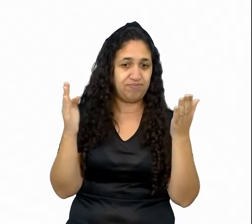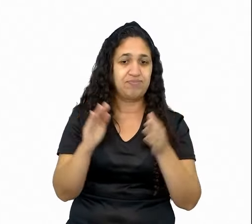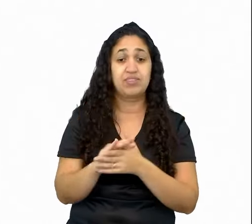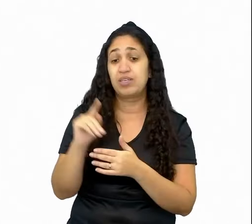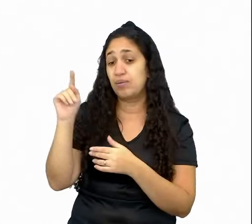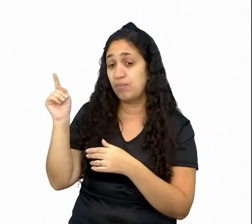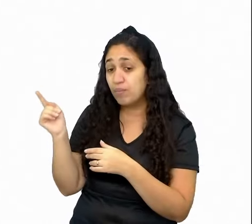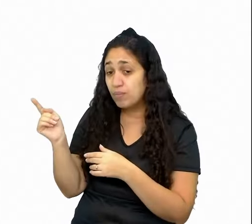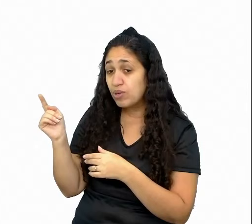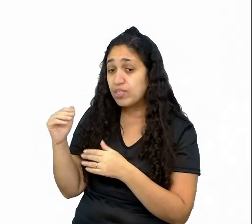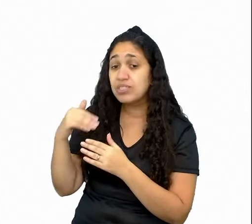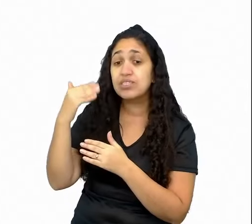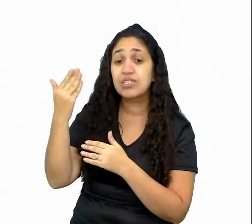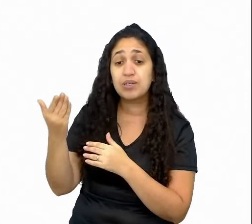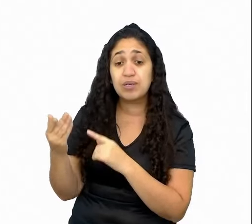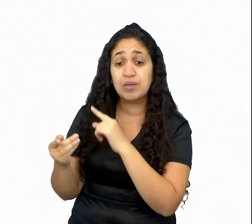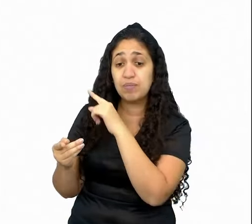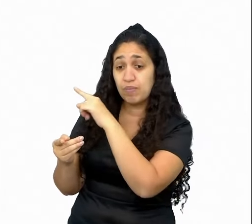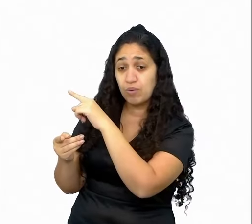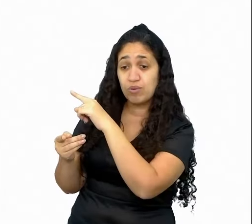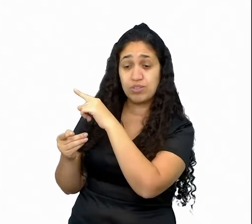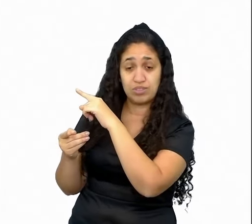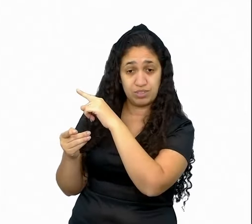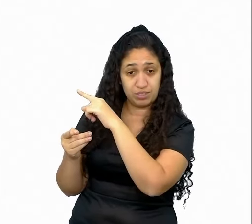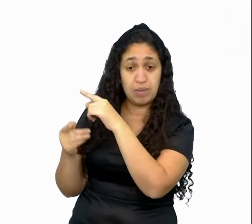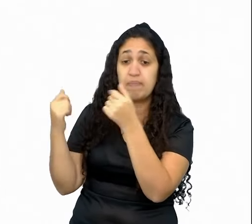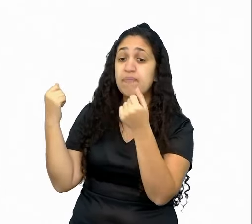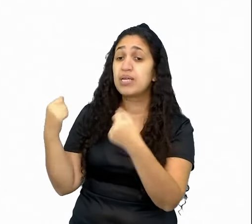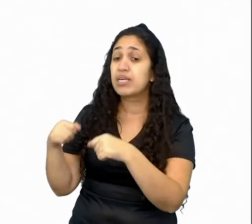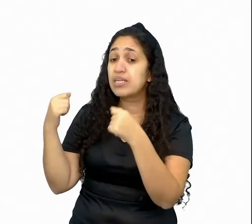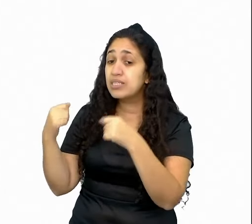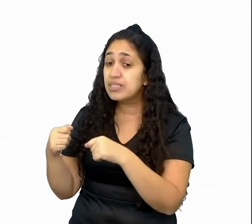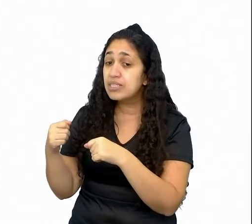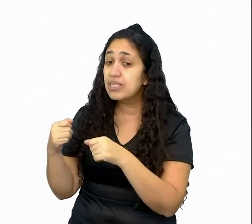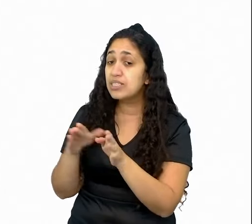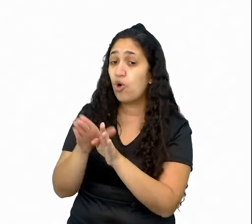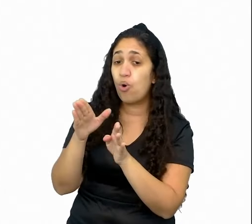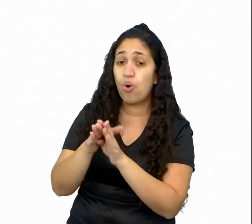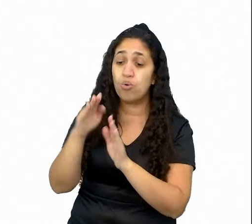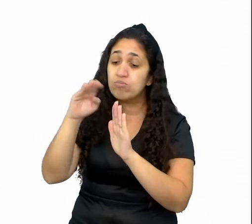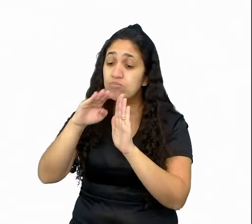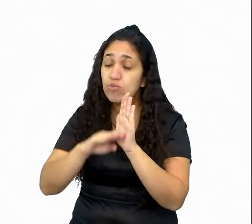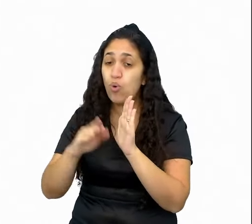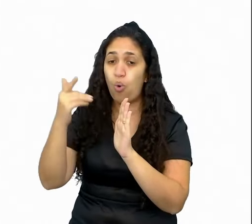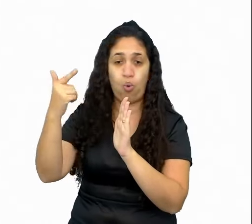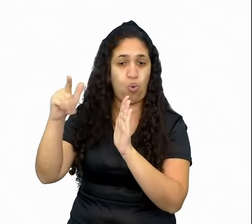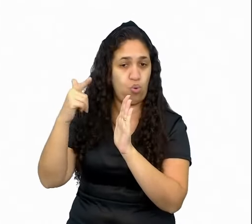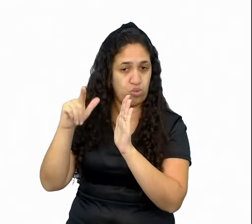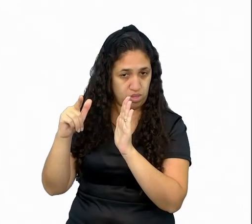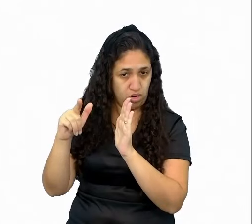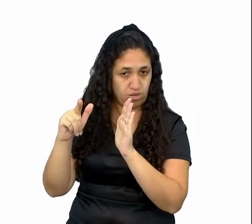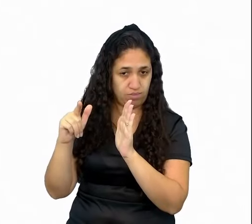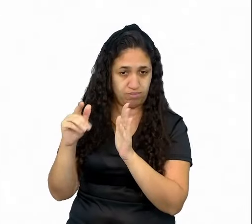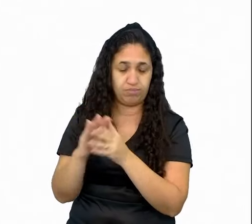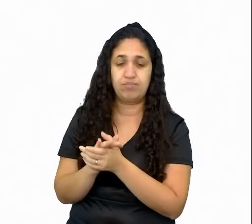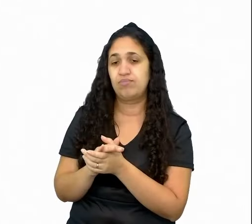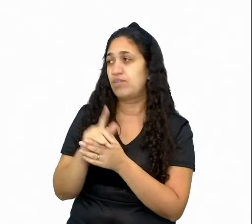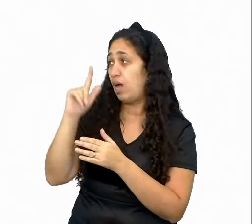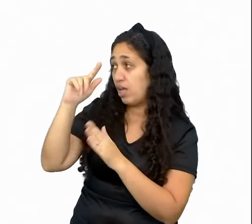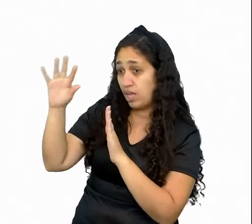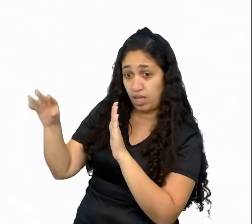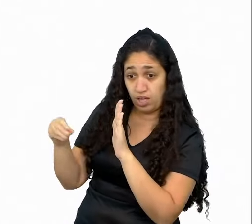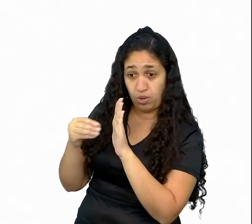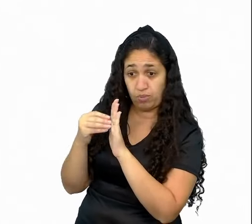vocês vão falar, epa, Rosana, aqui eu preciso ter outras orientações, tá? E aí a gente traz aqui,